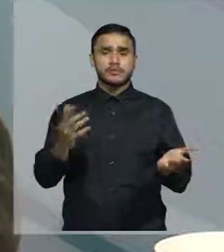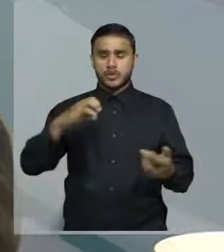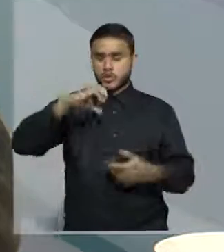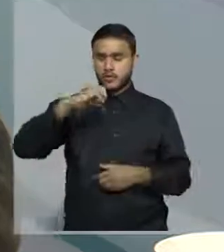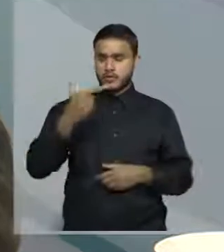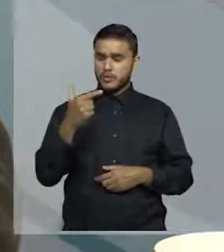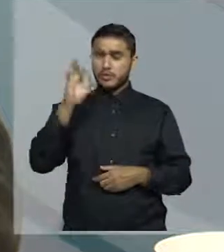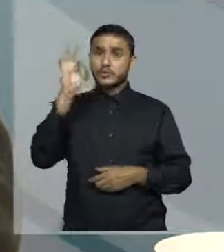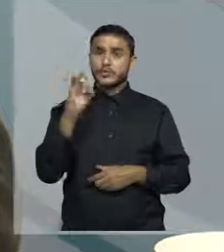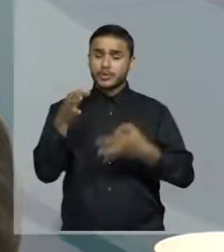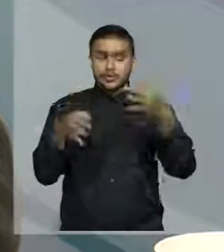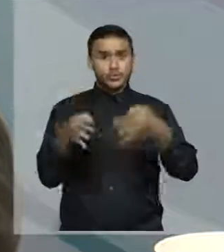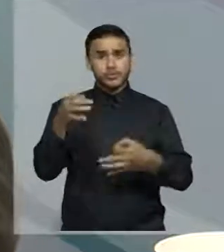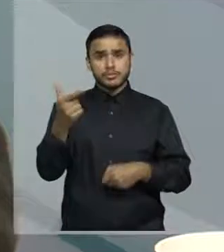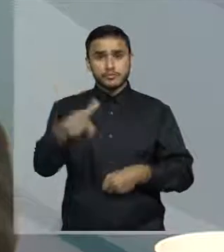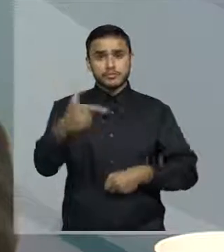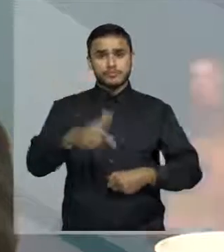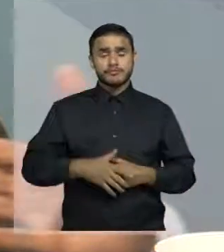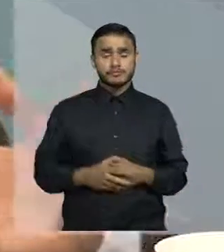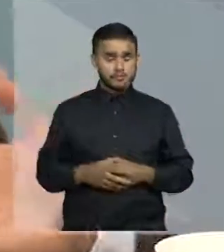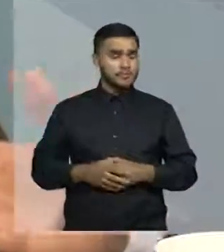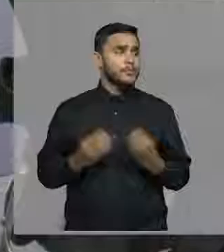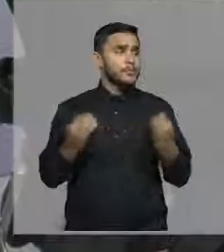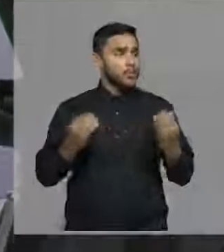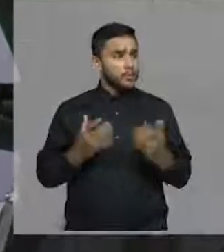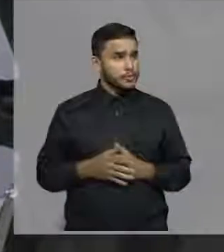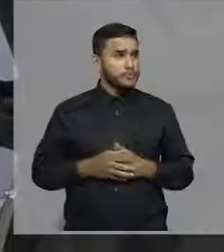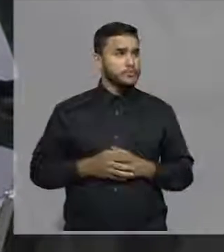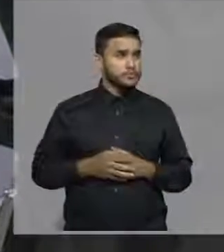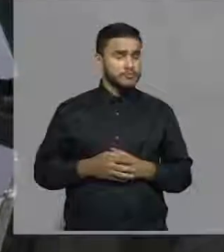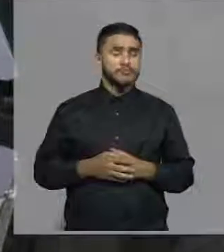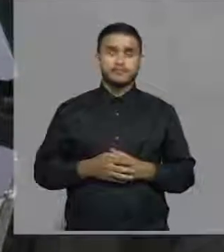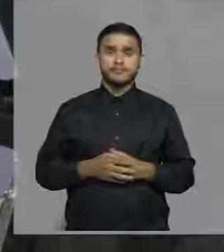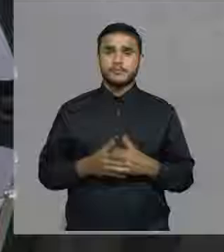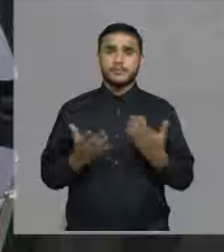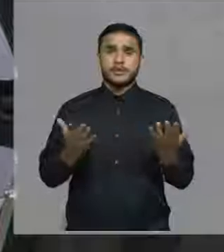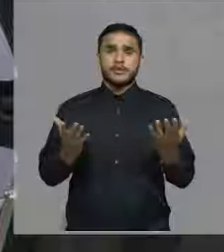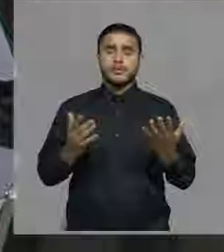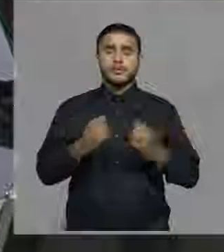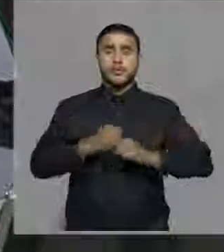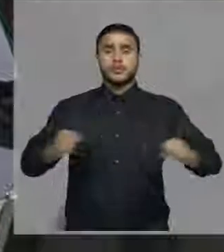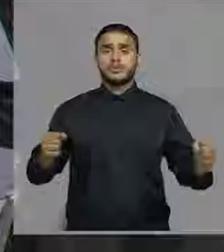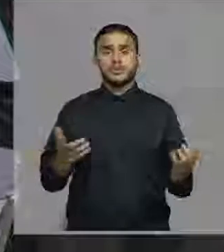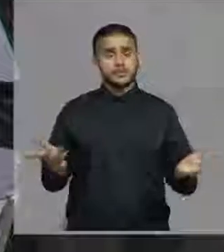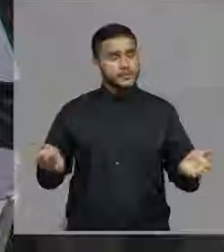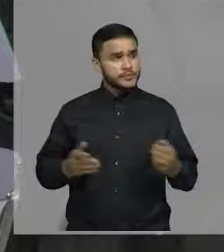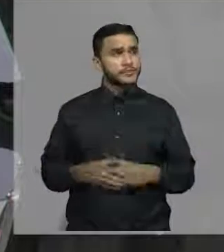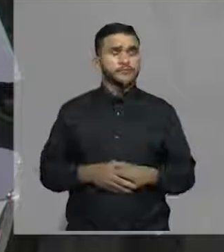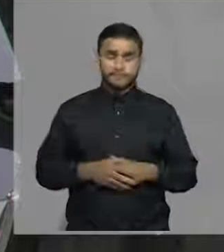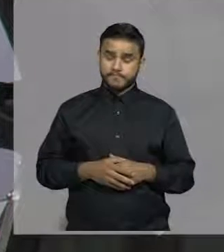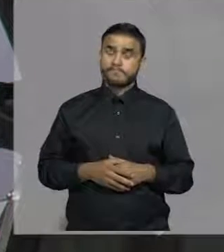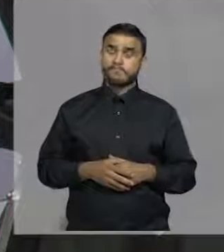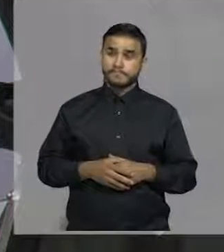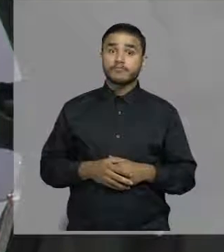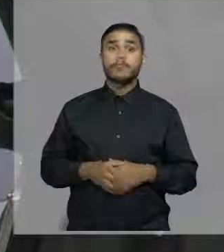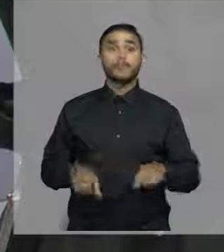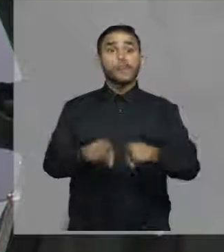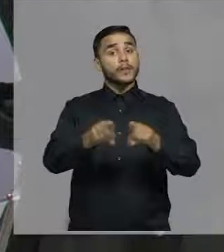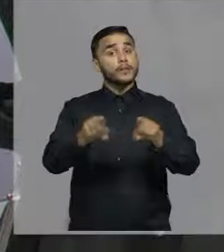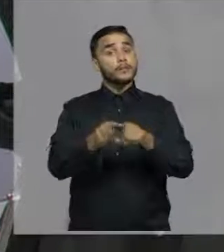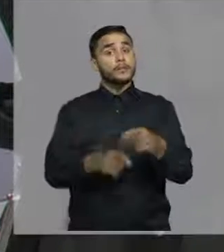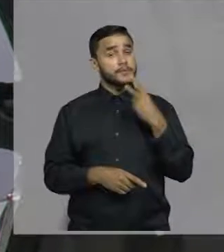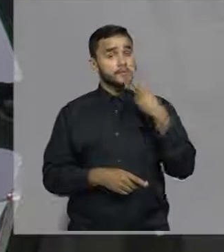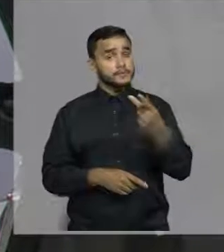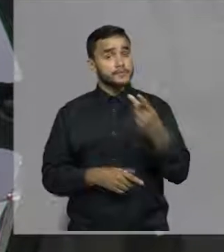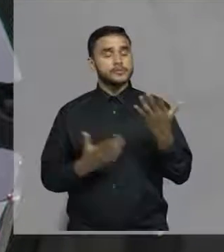92% de impunidade. Não há quem possa manter a segurança pública desse jeito. Além disso, tem o